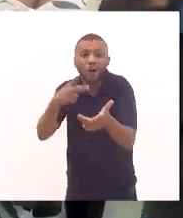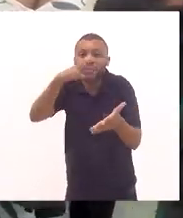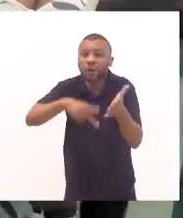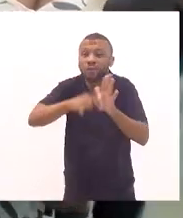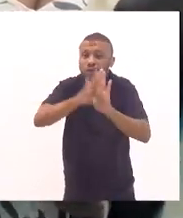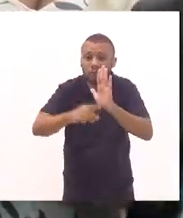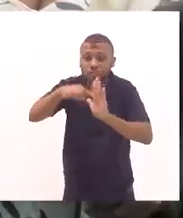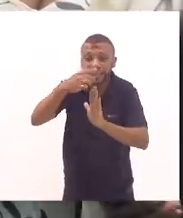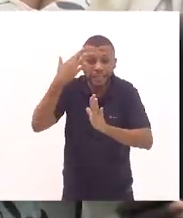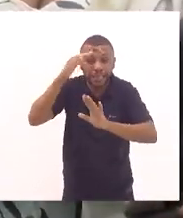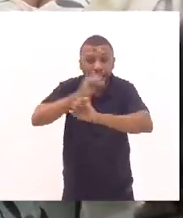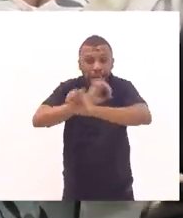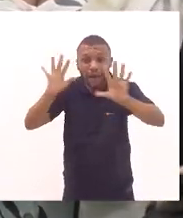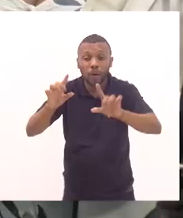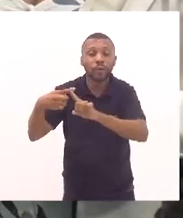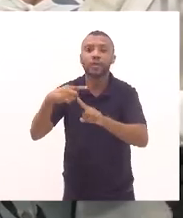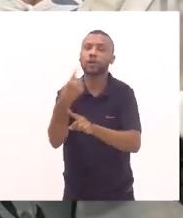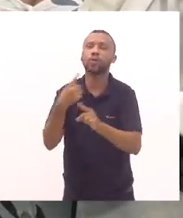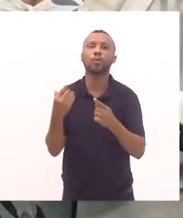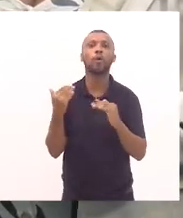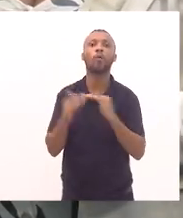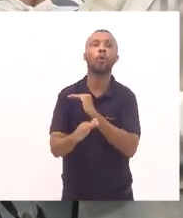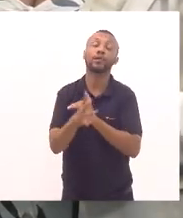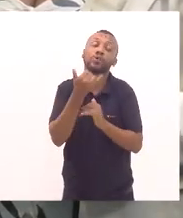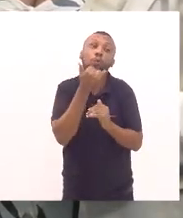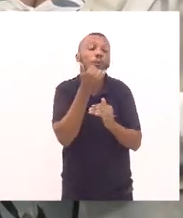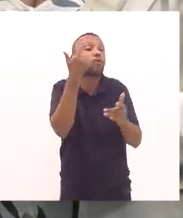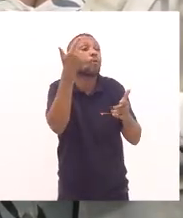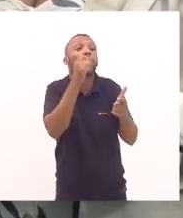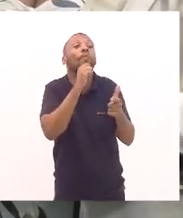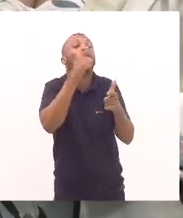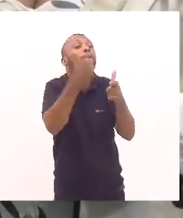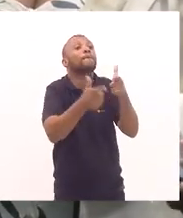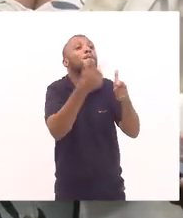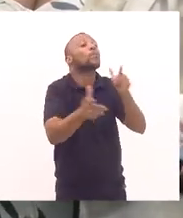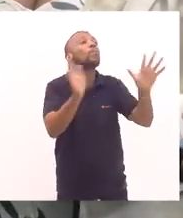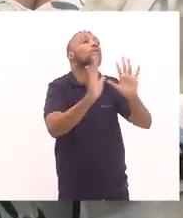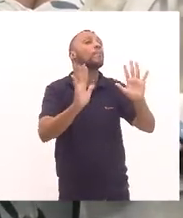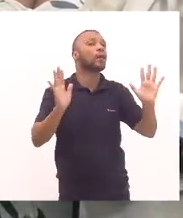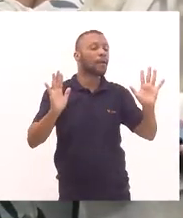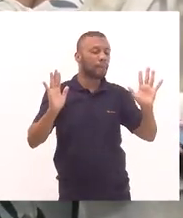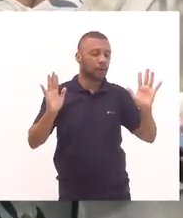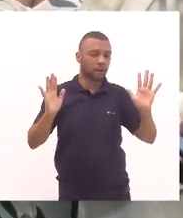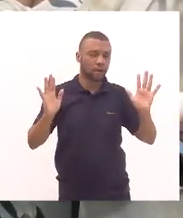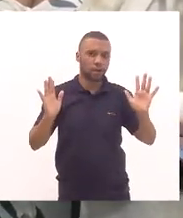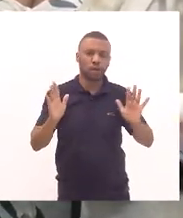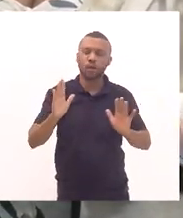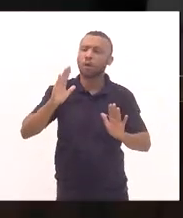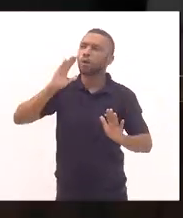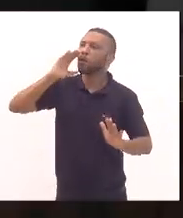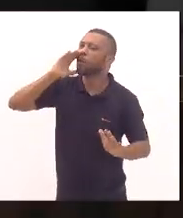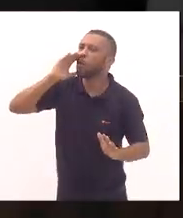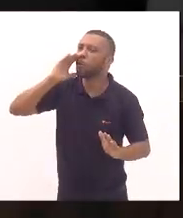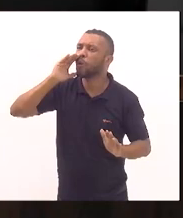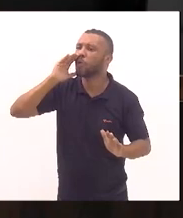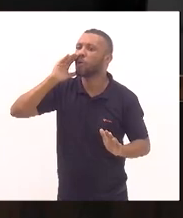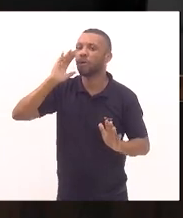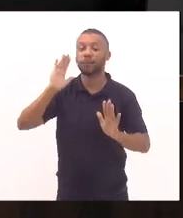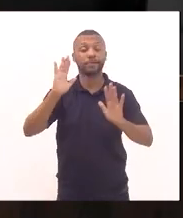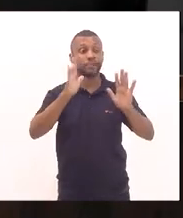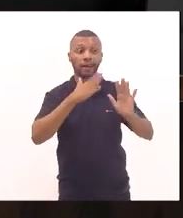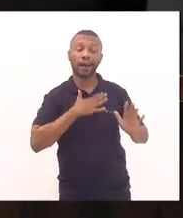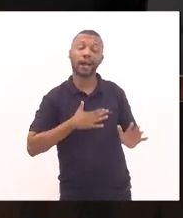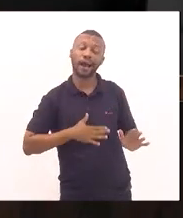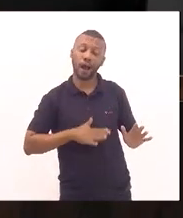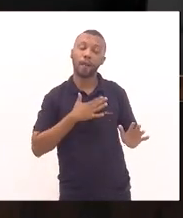por que que a gente é contra. Quem discordar não tem problema. Não tem problema. Um minuto só, Flávio. Aqui, com